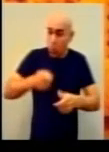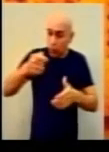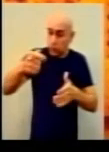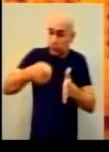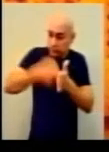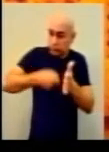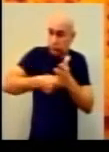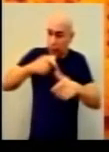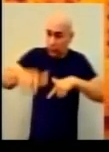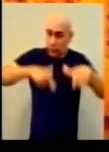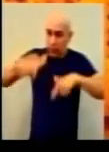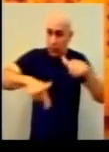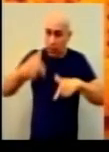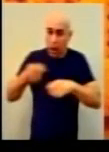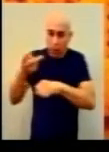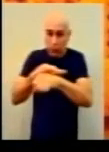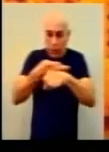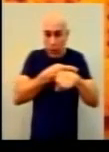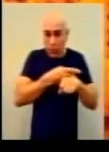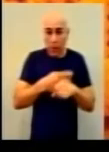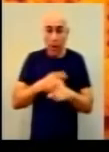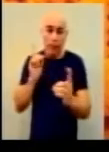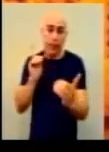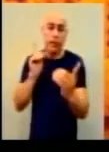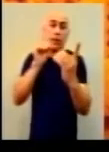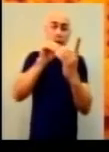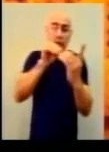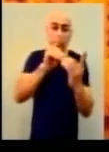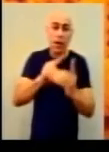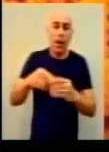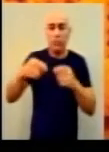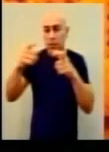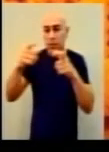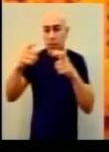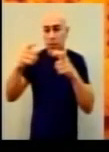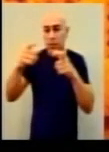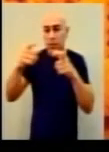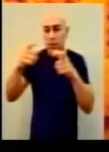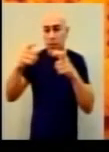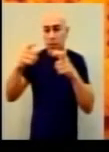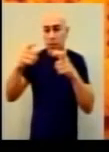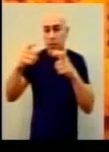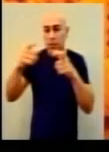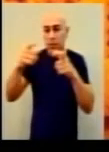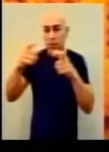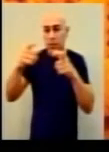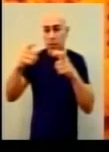atender os doentes que estão procurando serviço, seja ele profissional de saúde da rede pública ou privada.